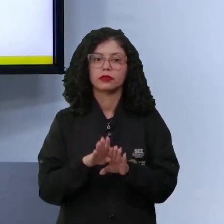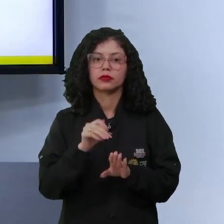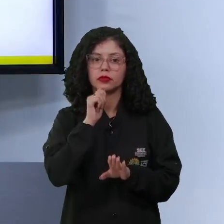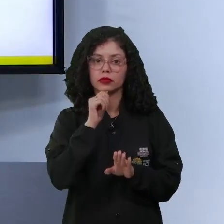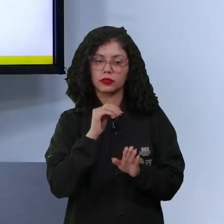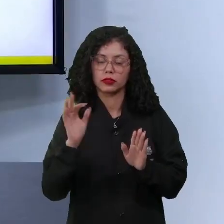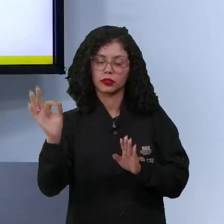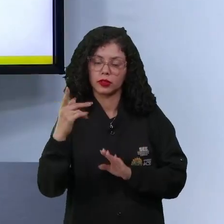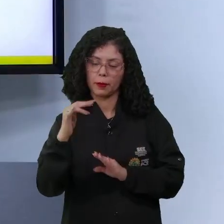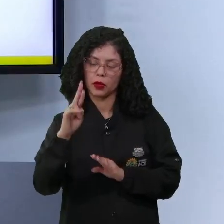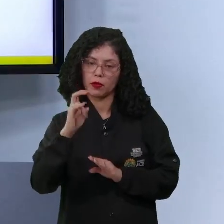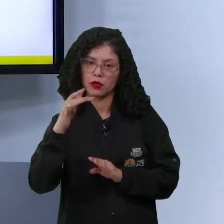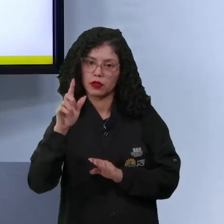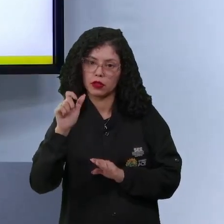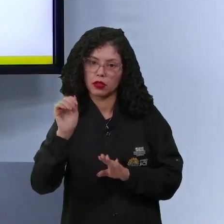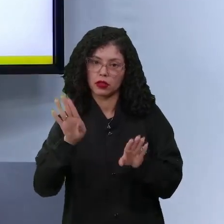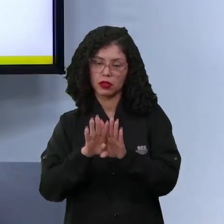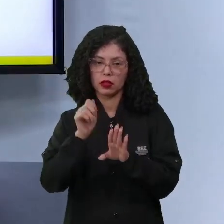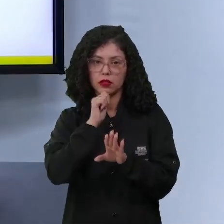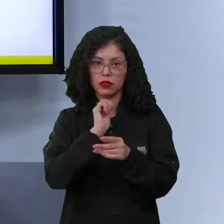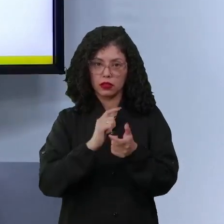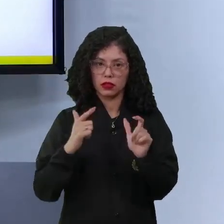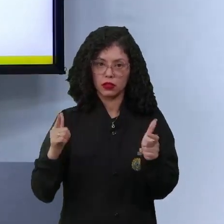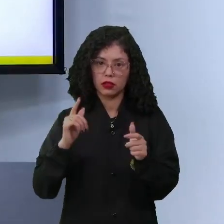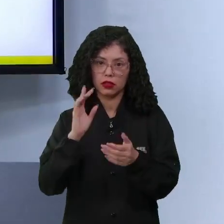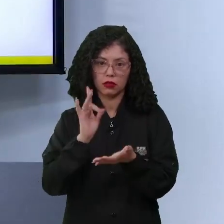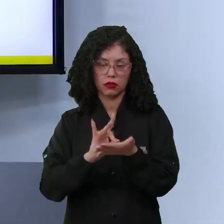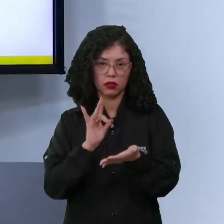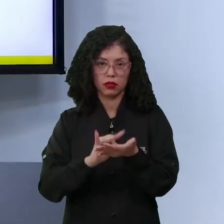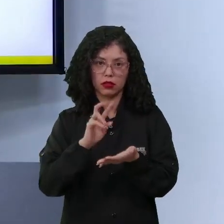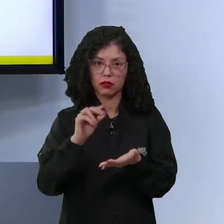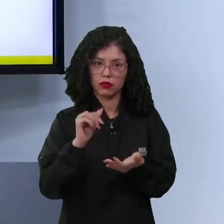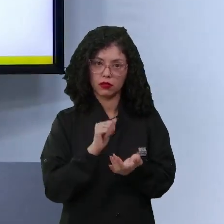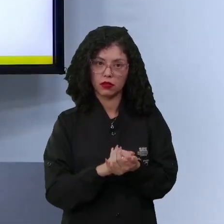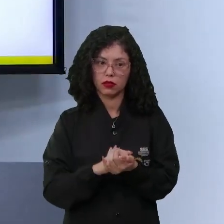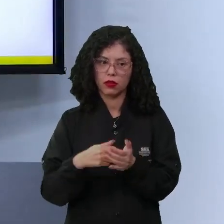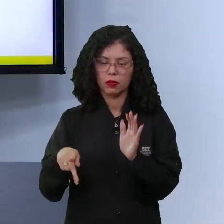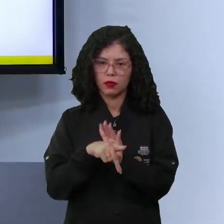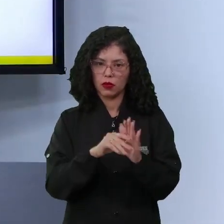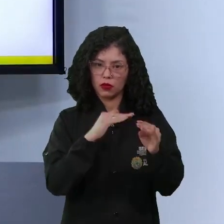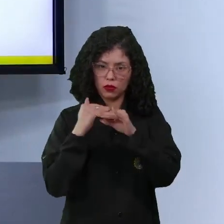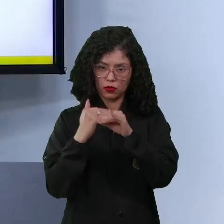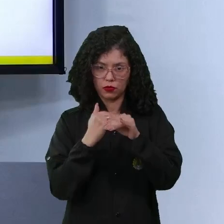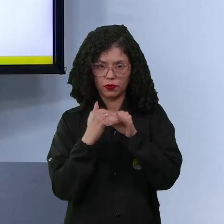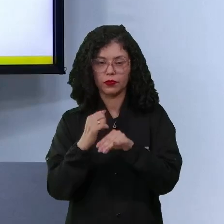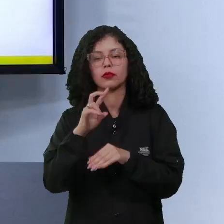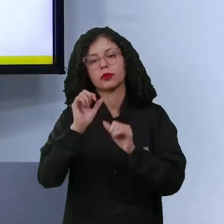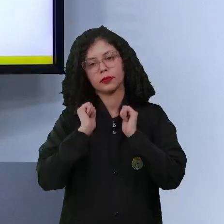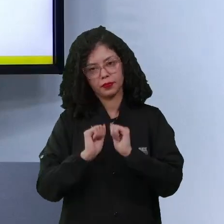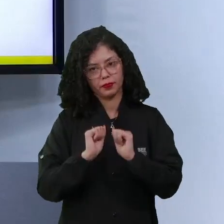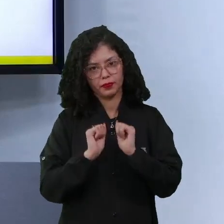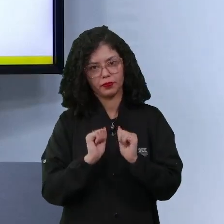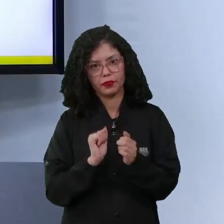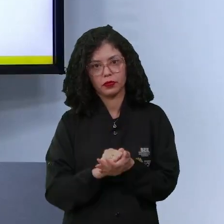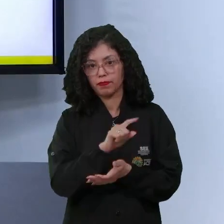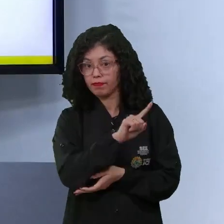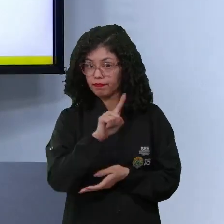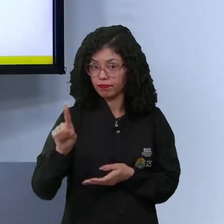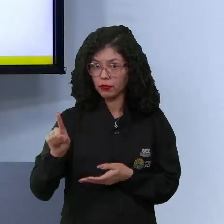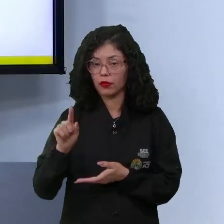as proporcionalidades, as grandezas, na verdade, elas vão ser proporcionais. Elas podem ser